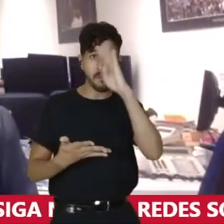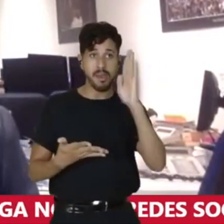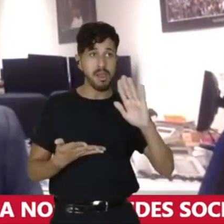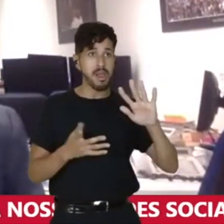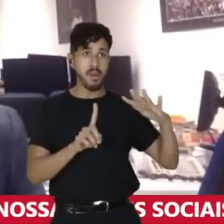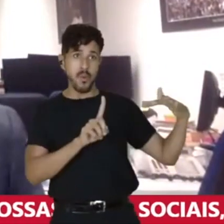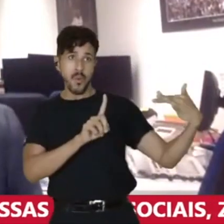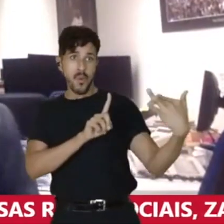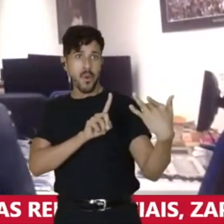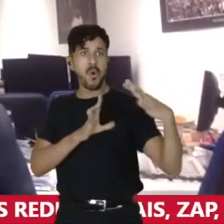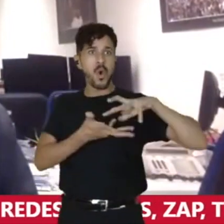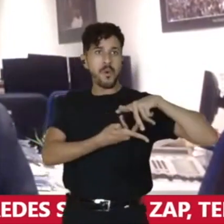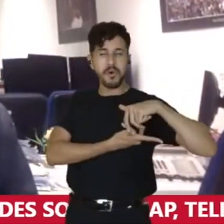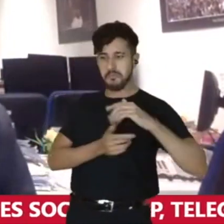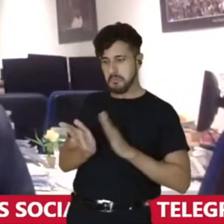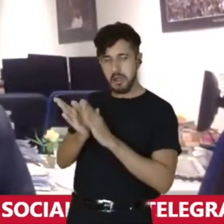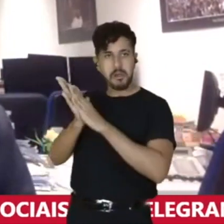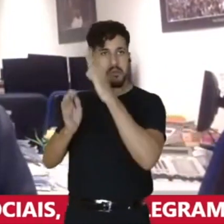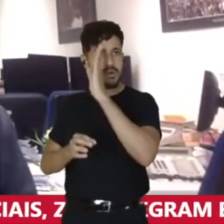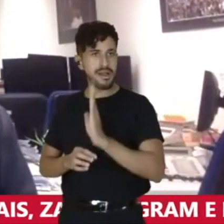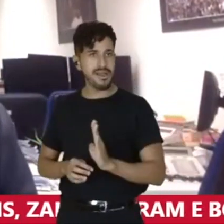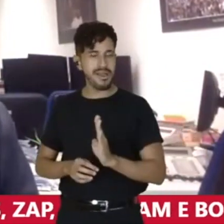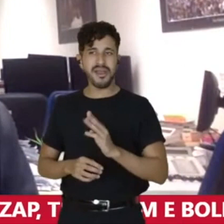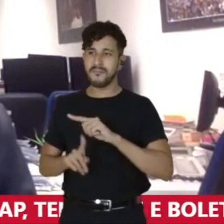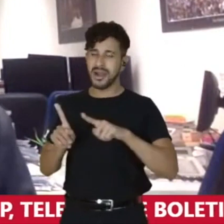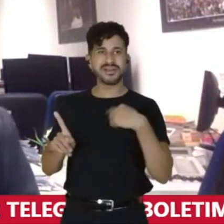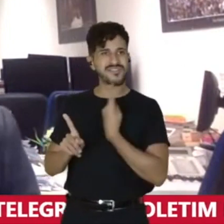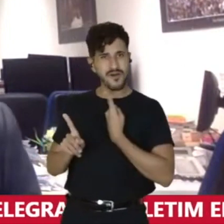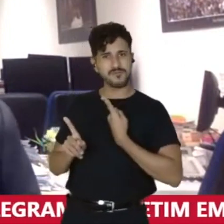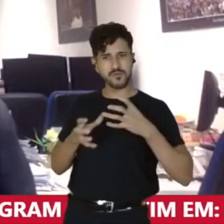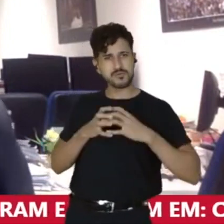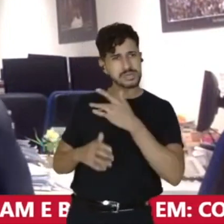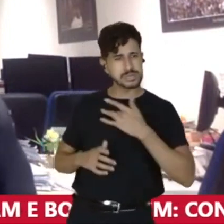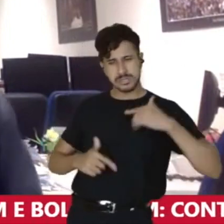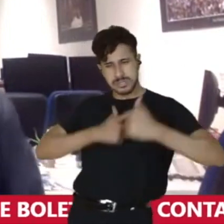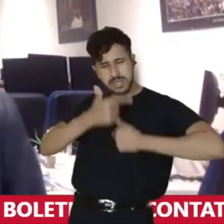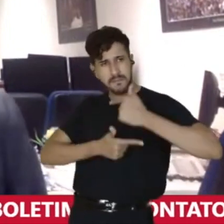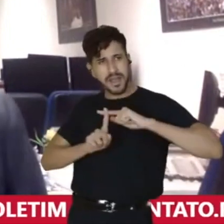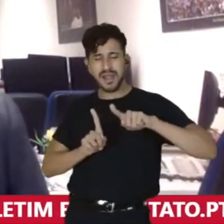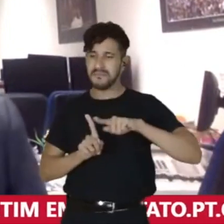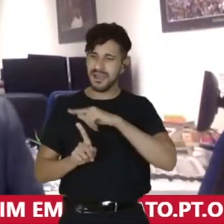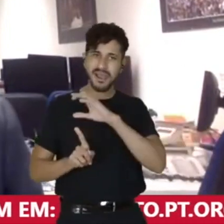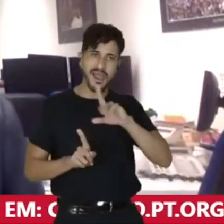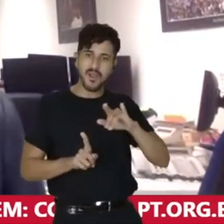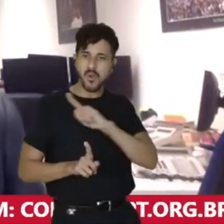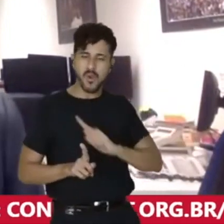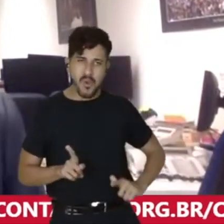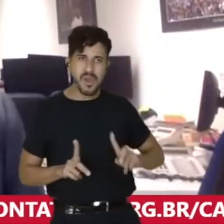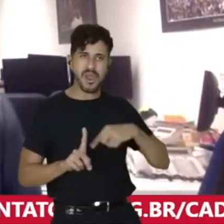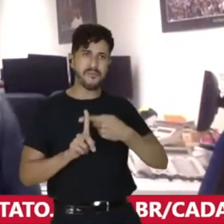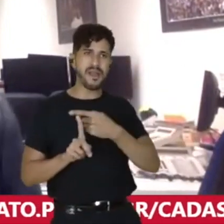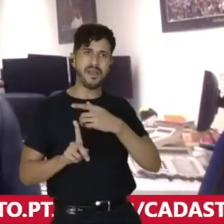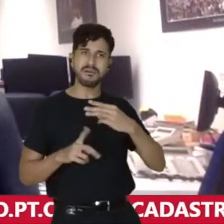vacinação, apesar do presidente da República, apesar do Ministério. A CPI denunciou esquemas